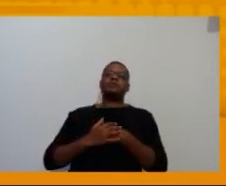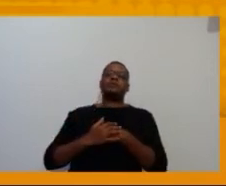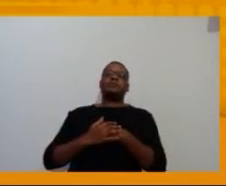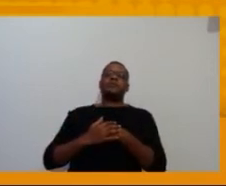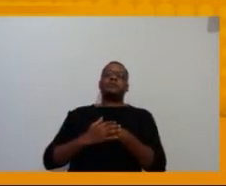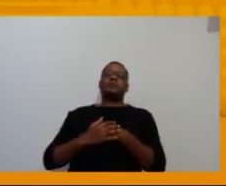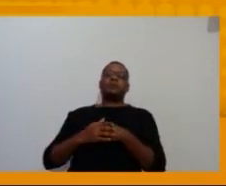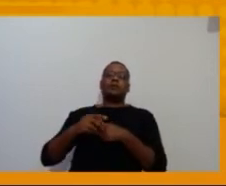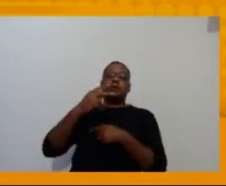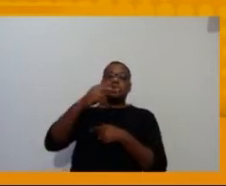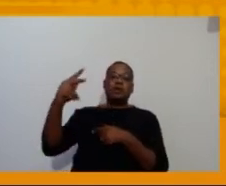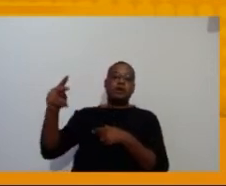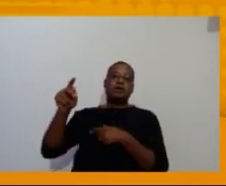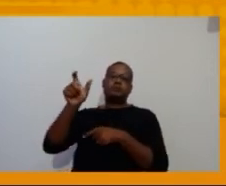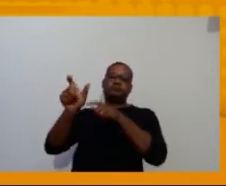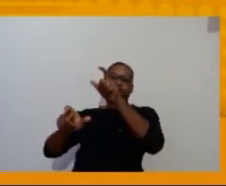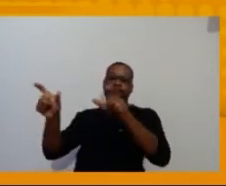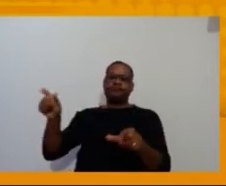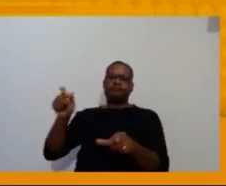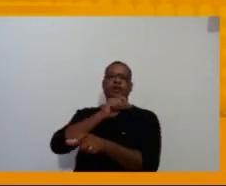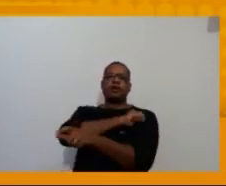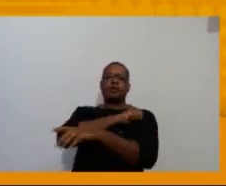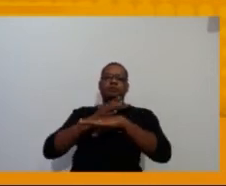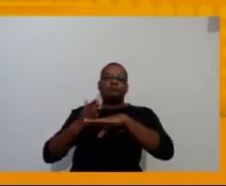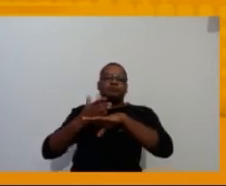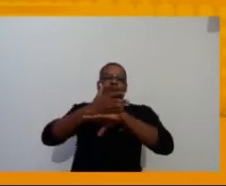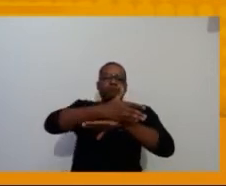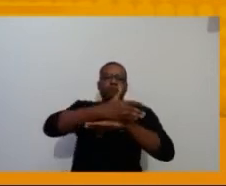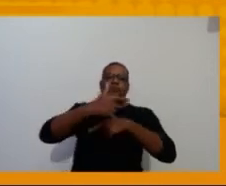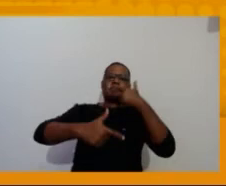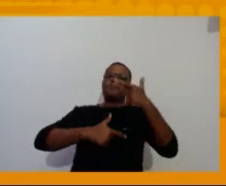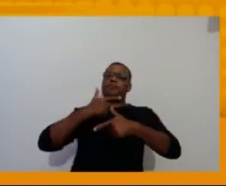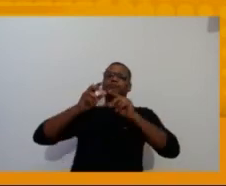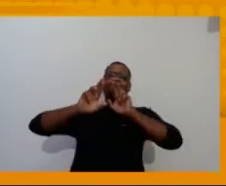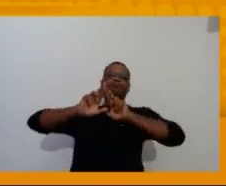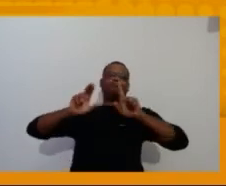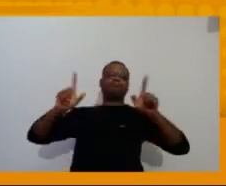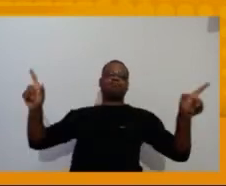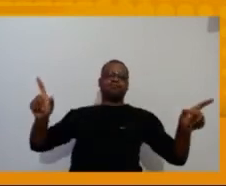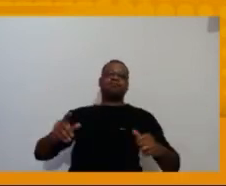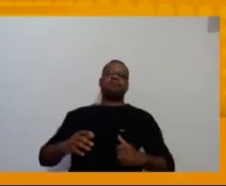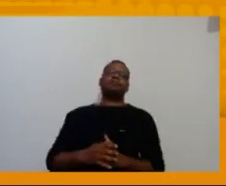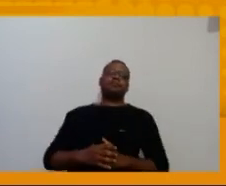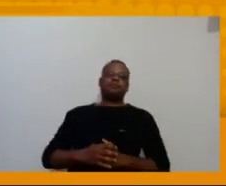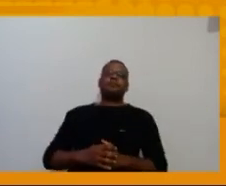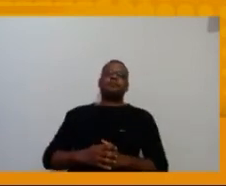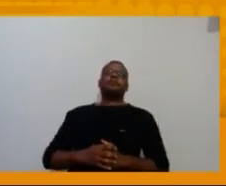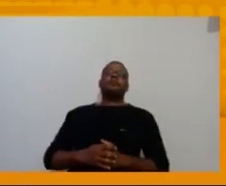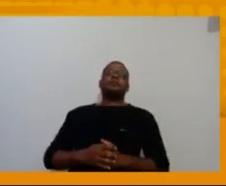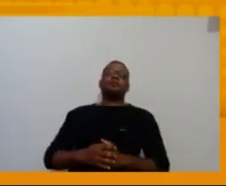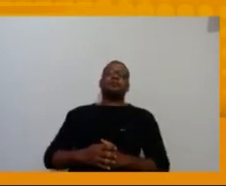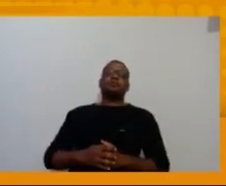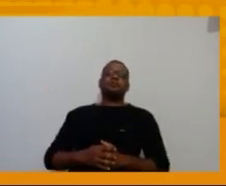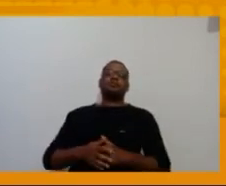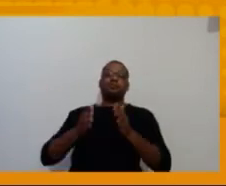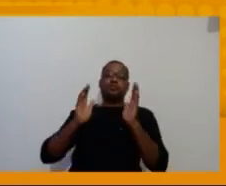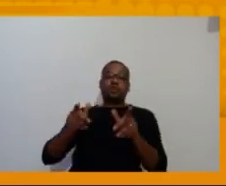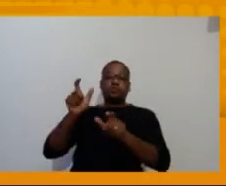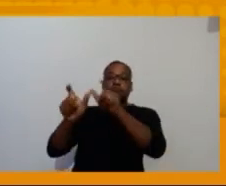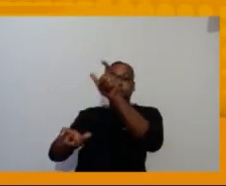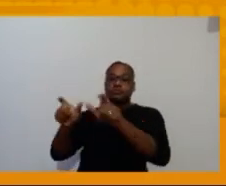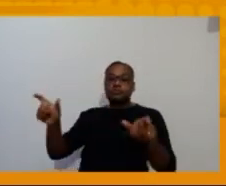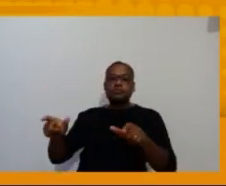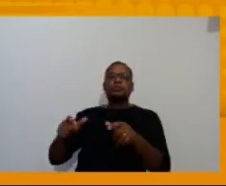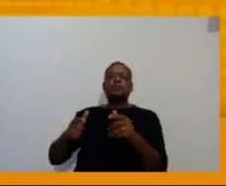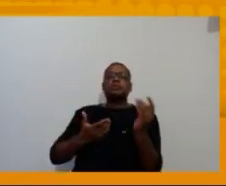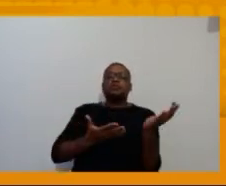mundo do trabalho de uma outra forma. Muitos são, inclusive, contratados, porque dentro de uma cidade, às